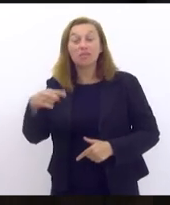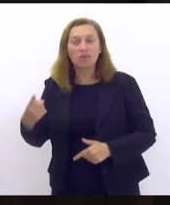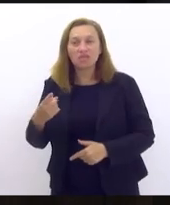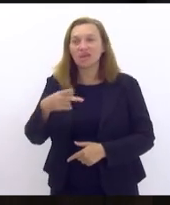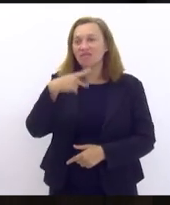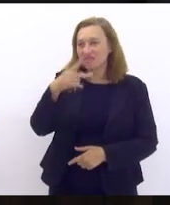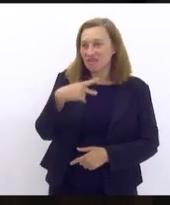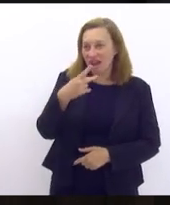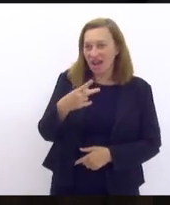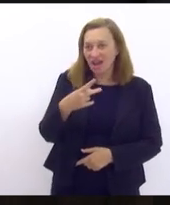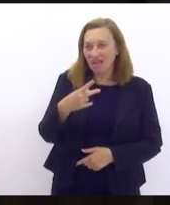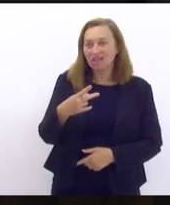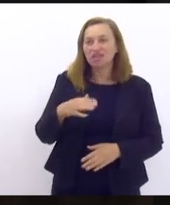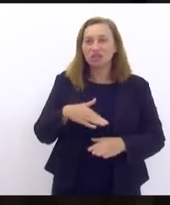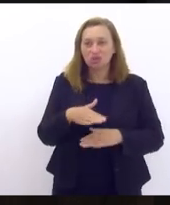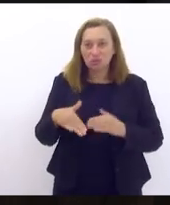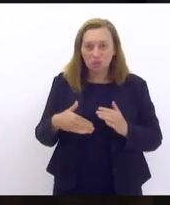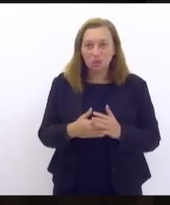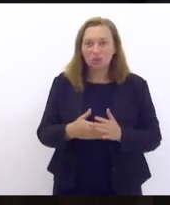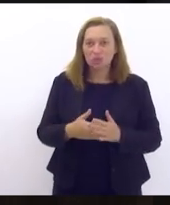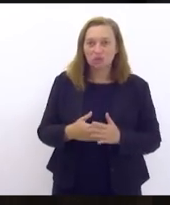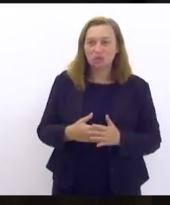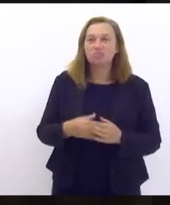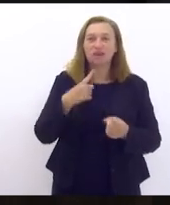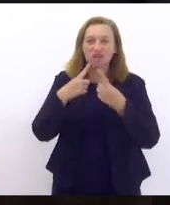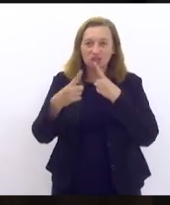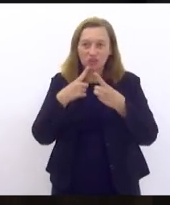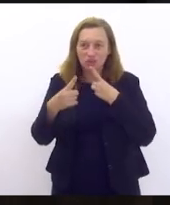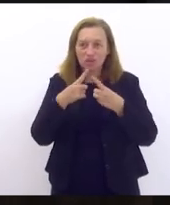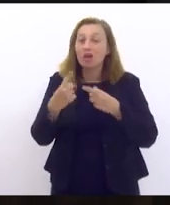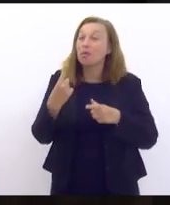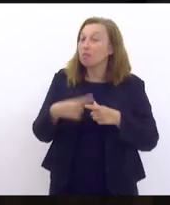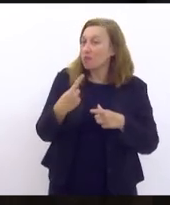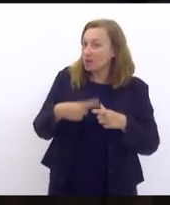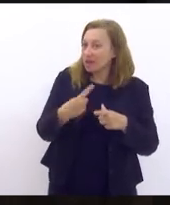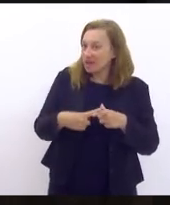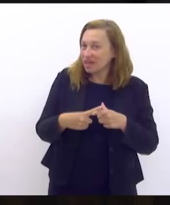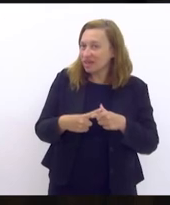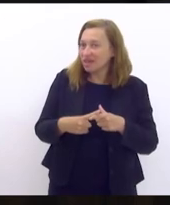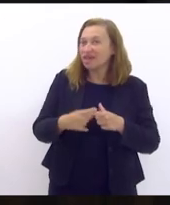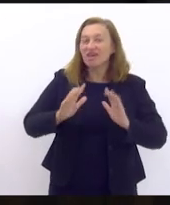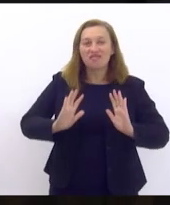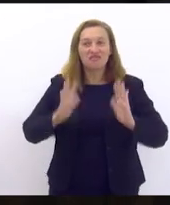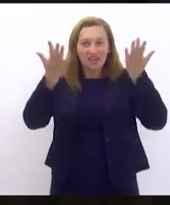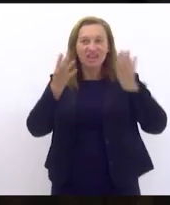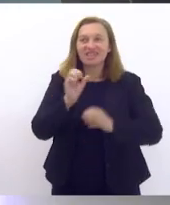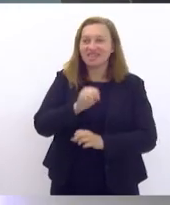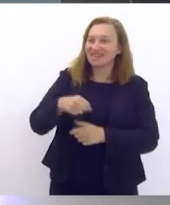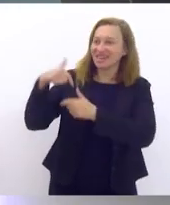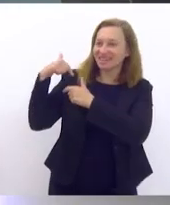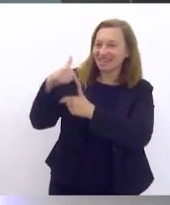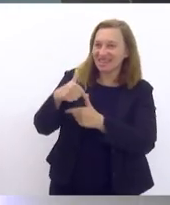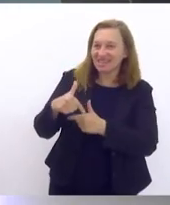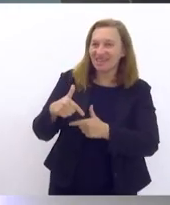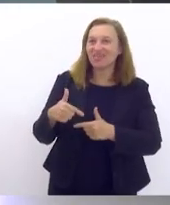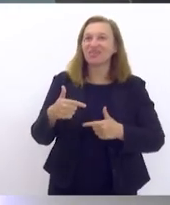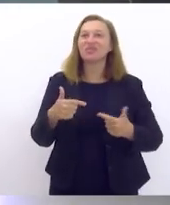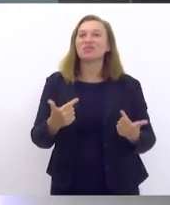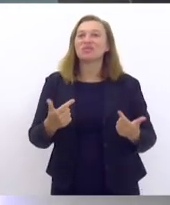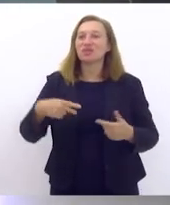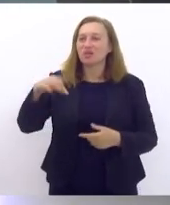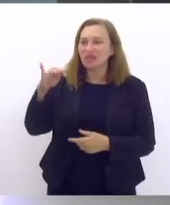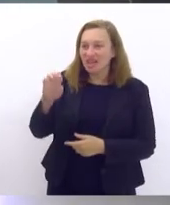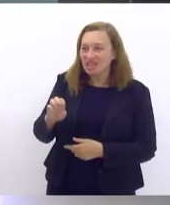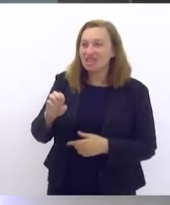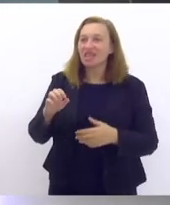fala dos inscritos para discutir, porque vale festa sim, a tradição nordestina tem que estar viva, a Feira